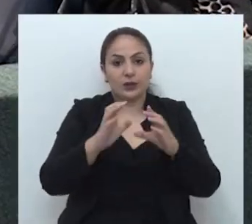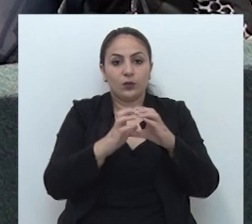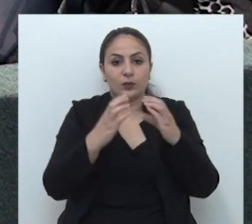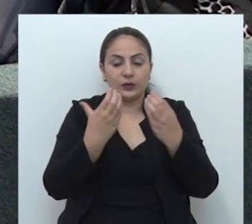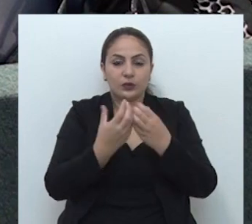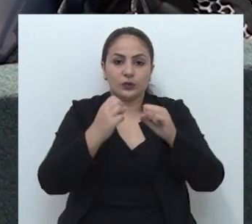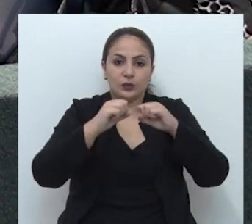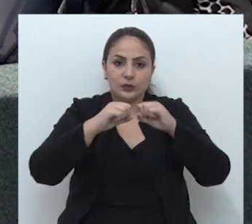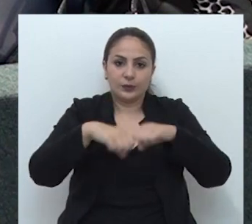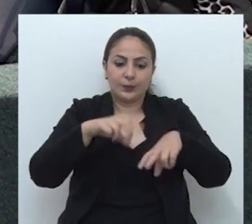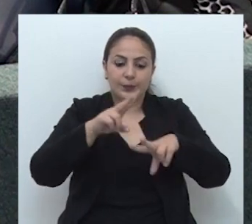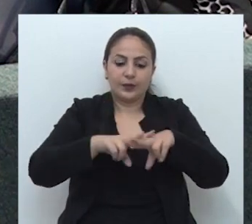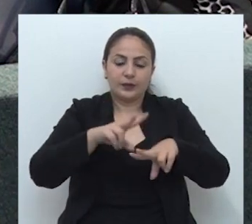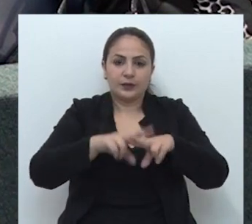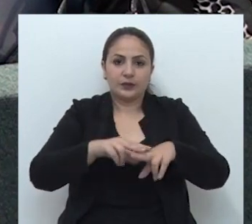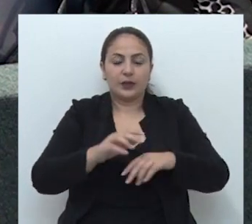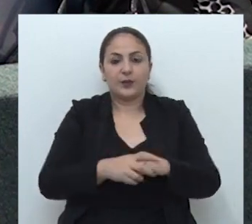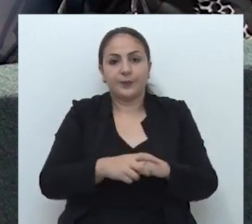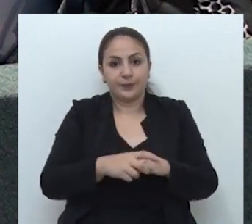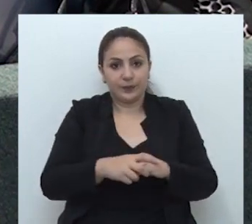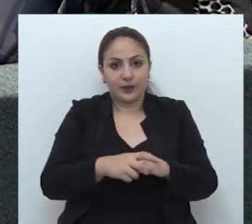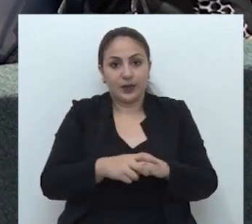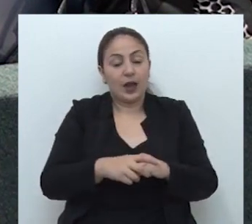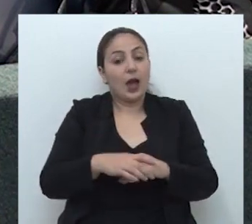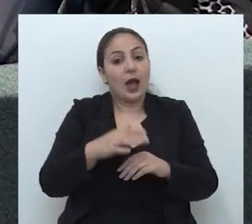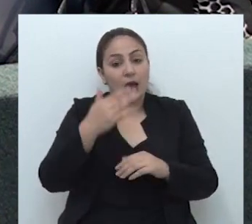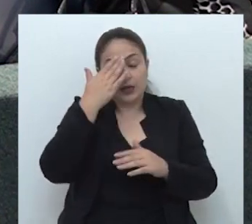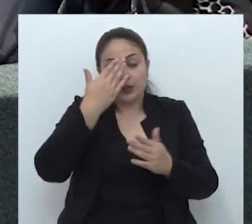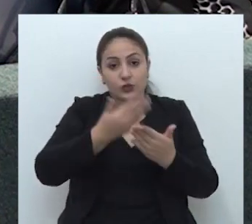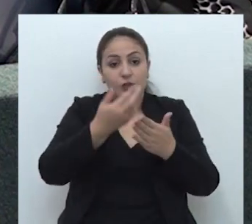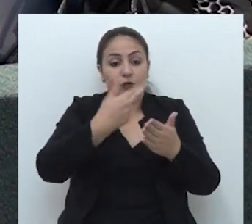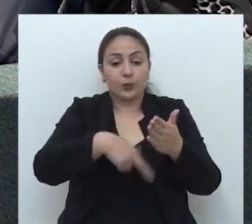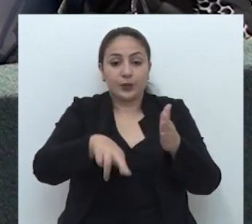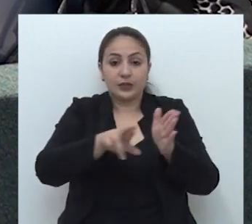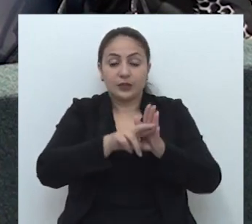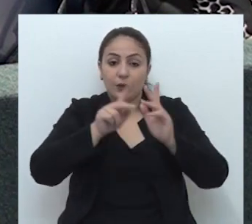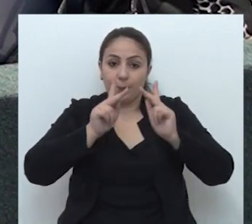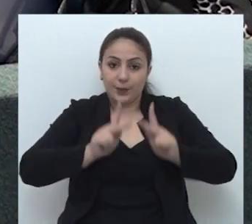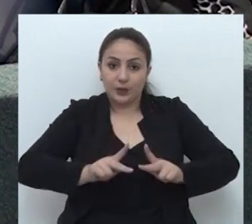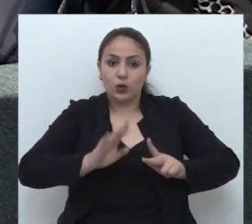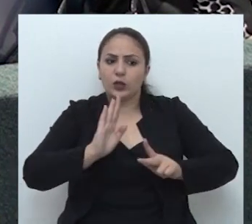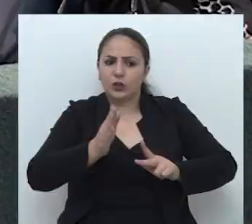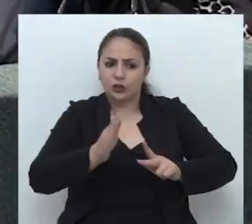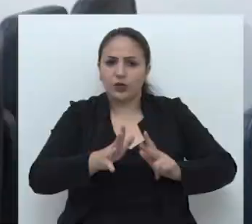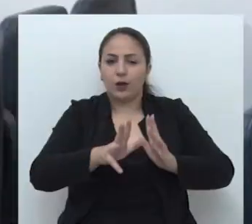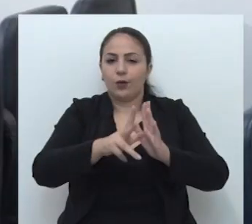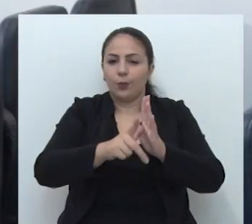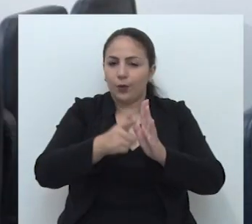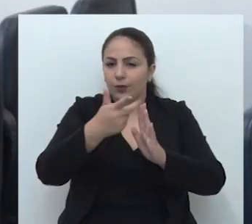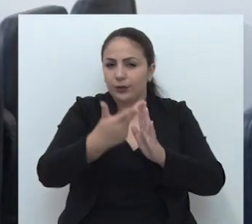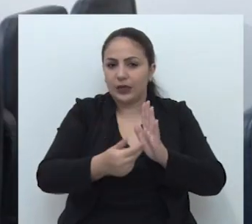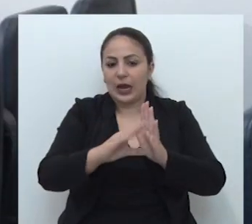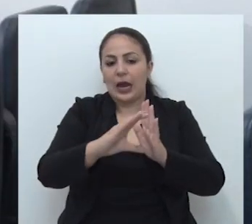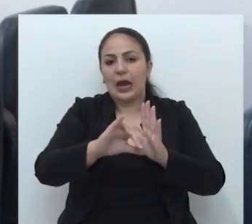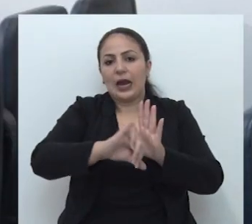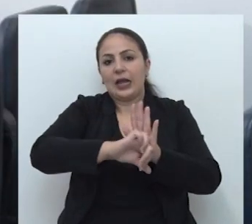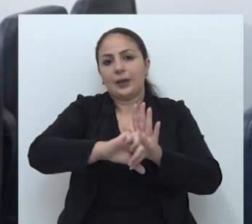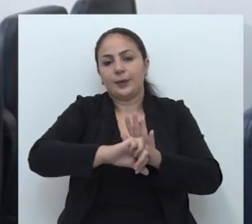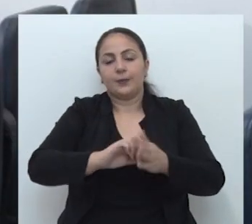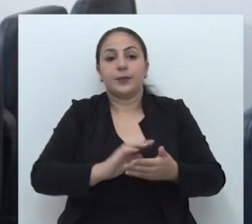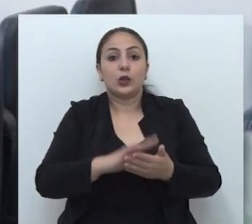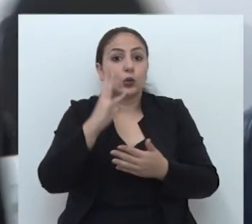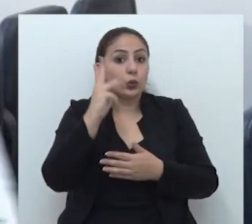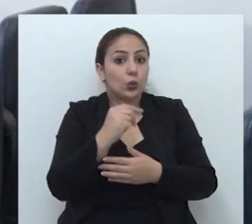Comunidade do Sistema Penitenciário acredita na recuperação daqueles que cometem crimes. Para ele,